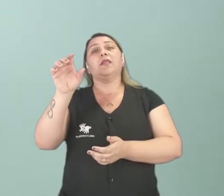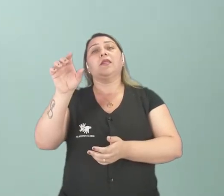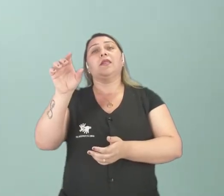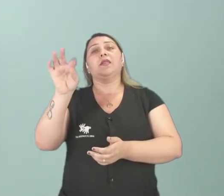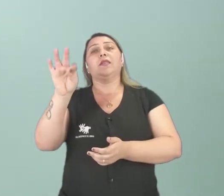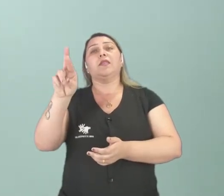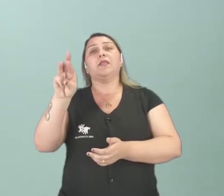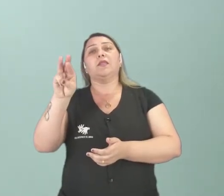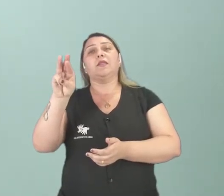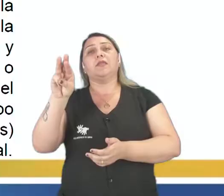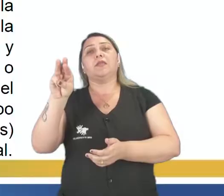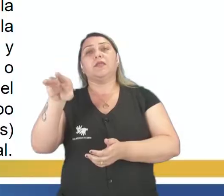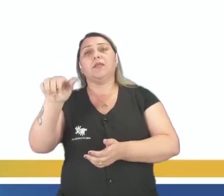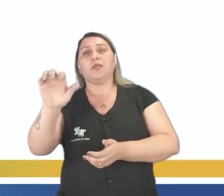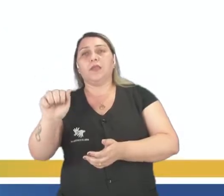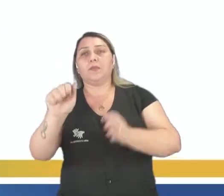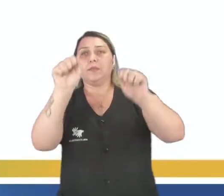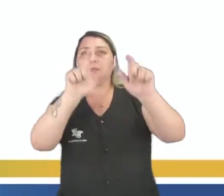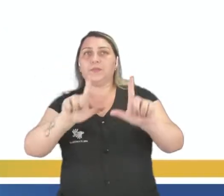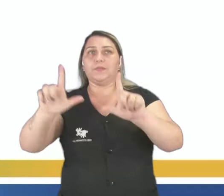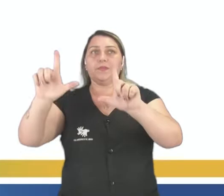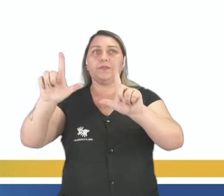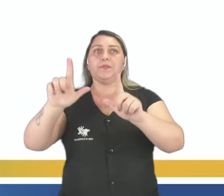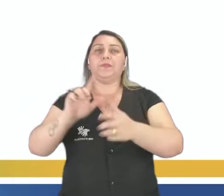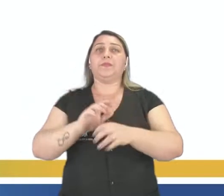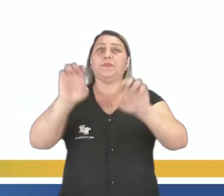Vamos para o próximo slide.